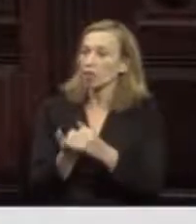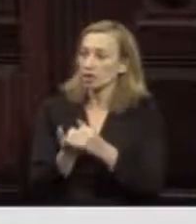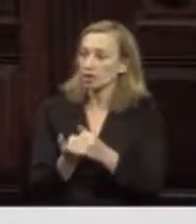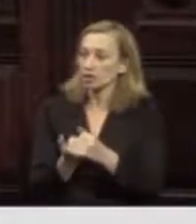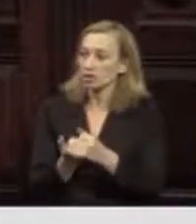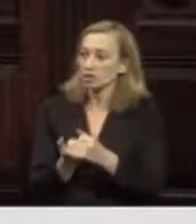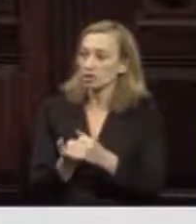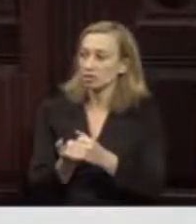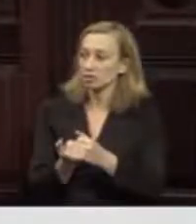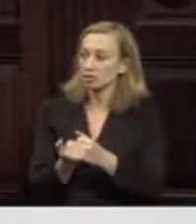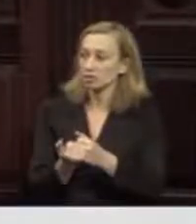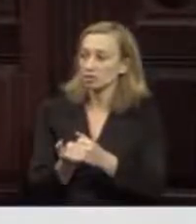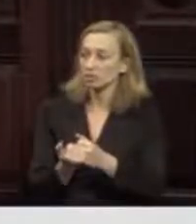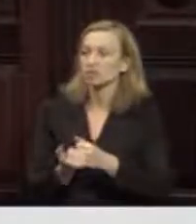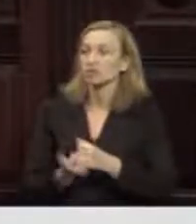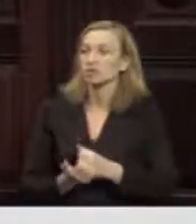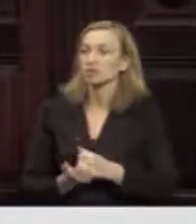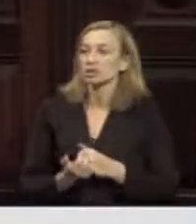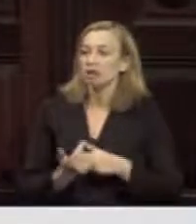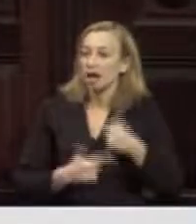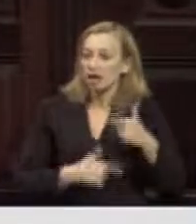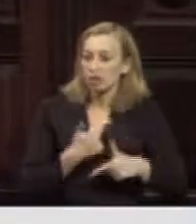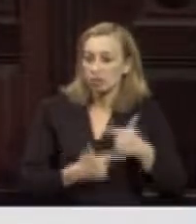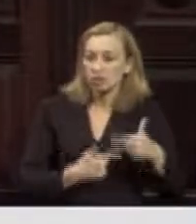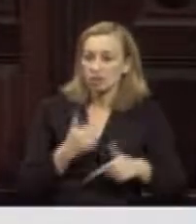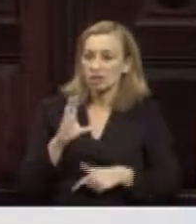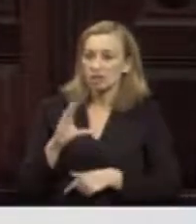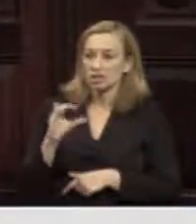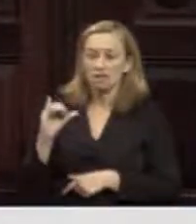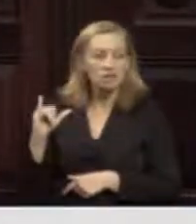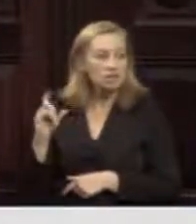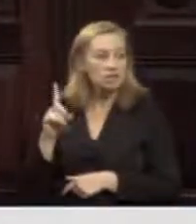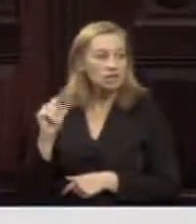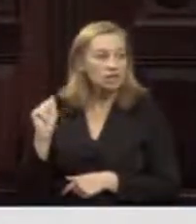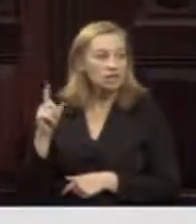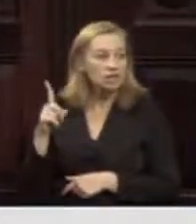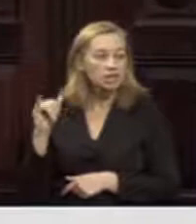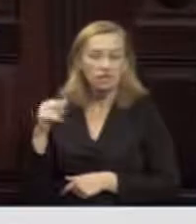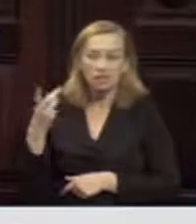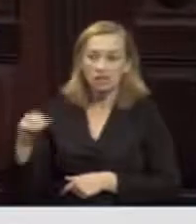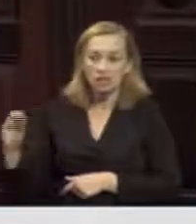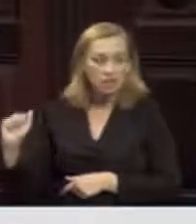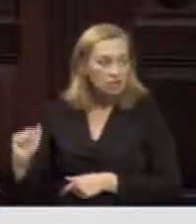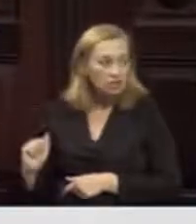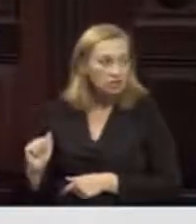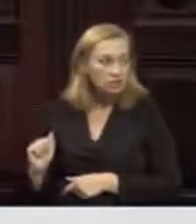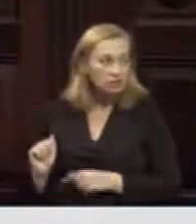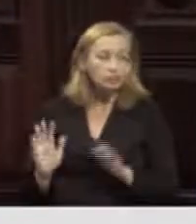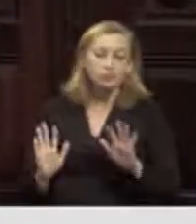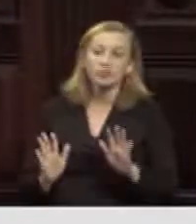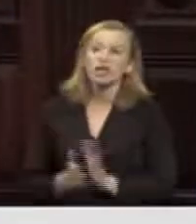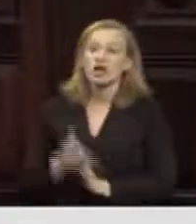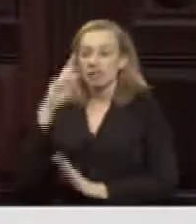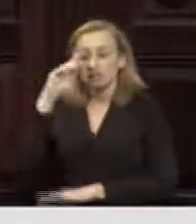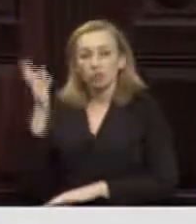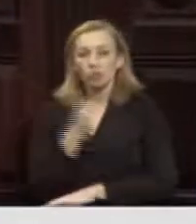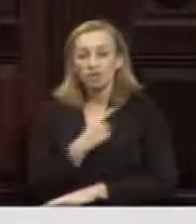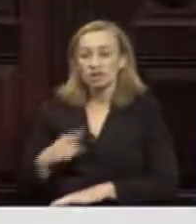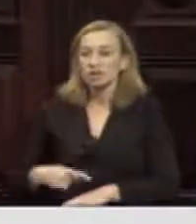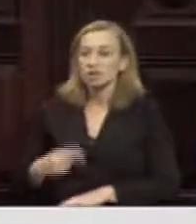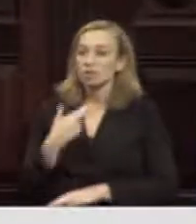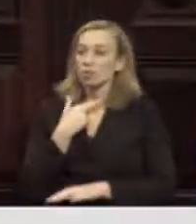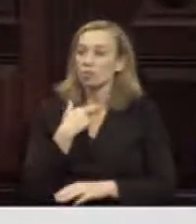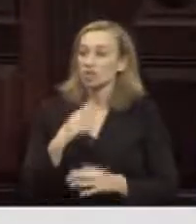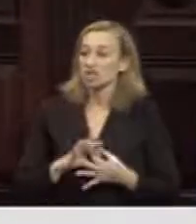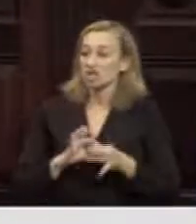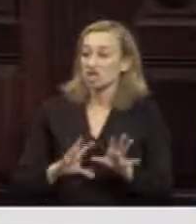voz e deixando muito claro a importância dessa luta. Senhor presidente, eu não posso deixar de subir essa